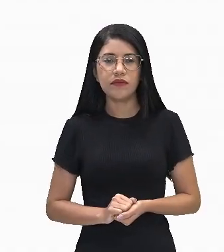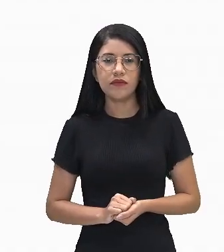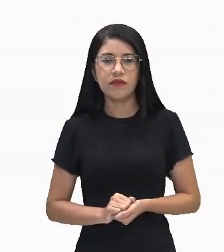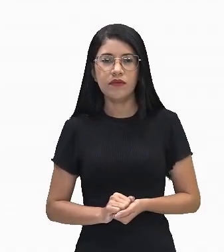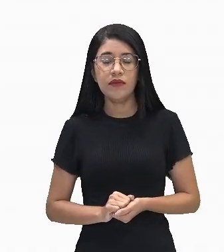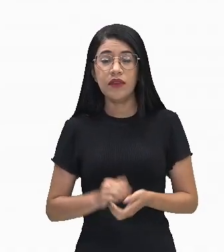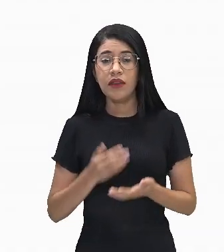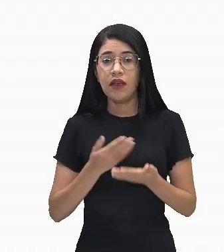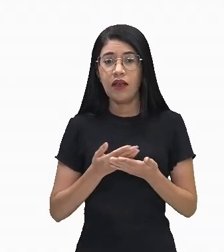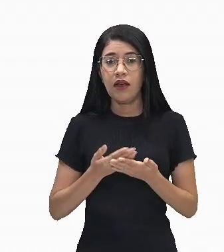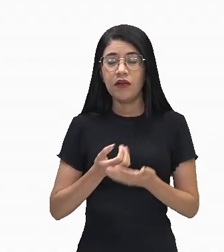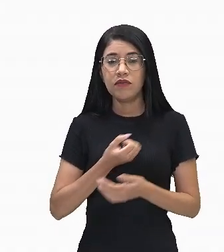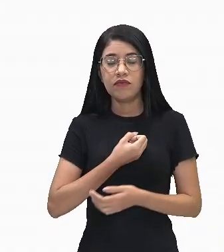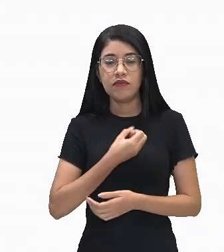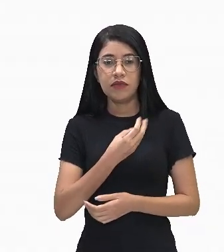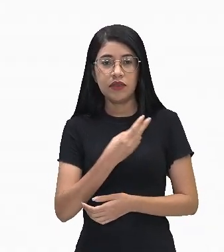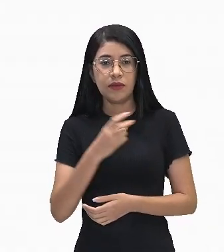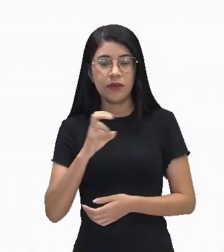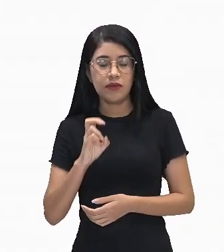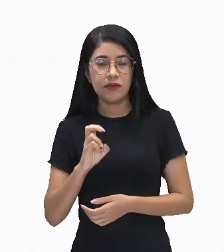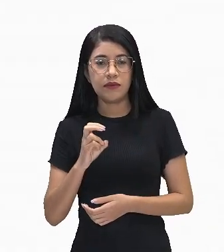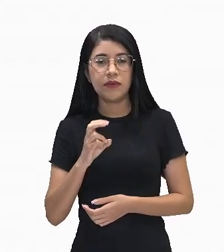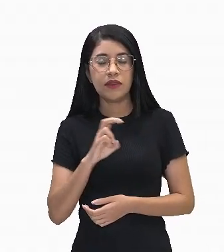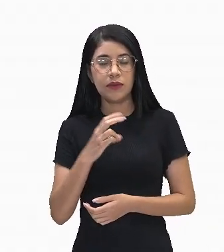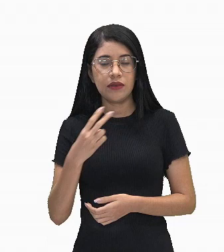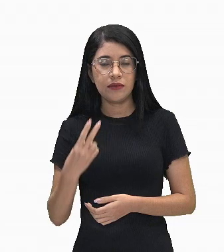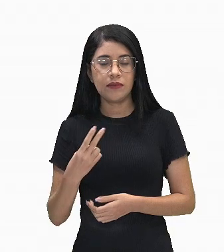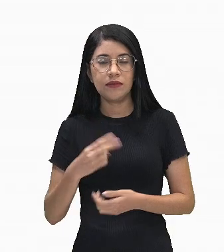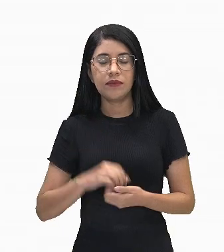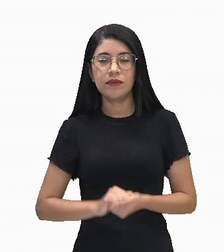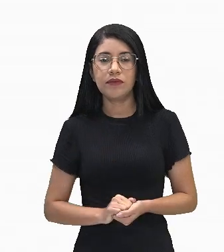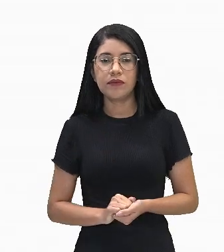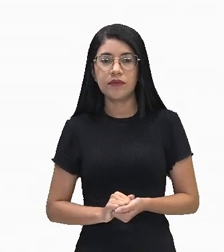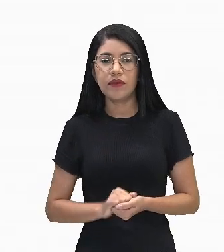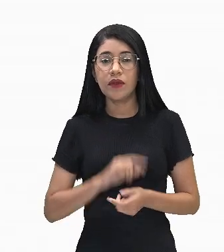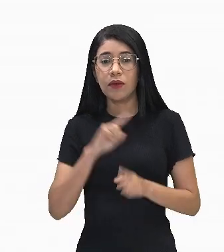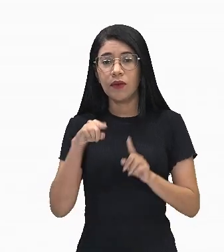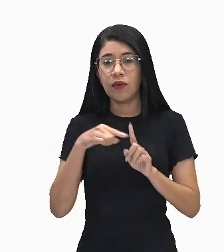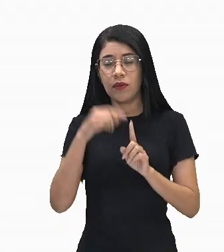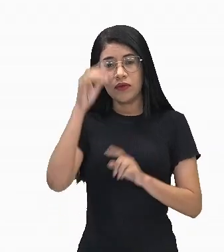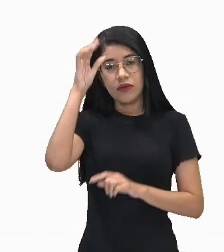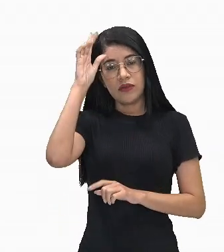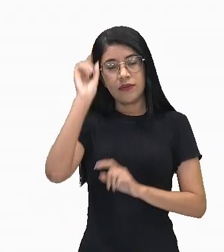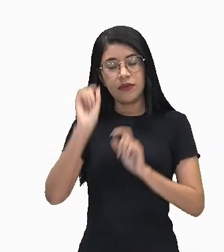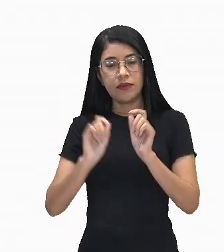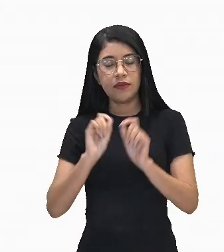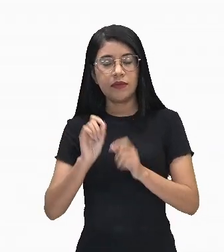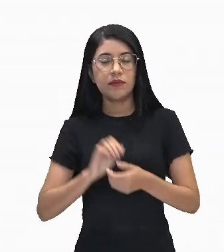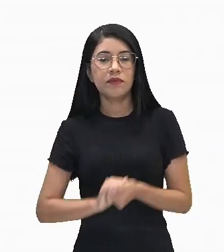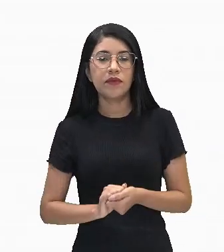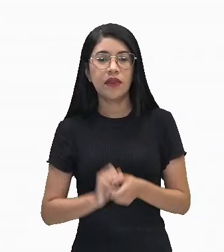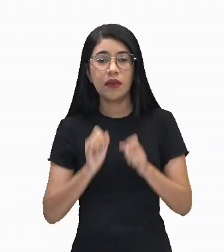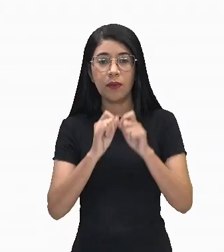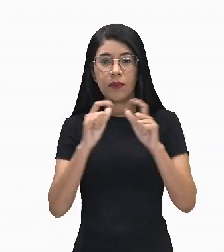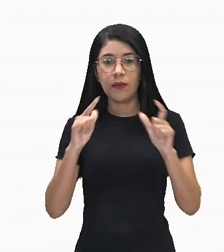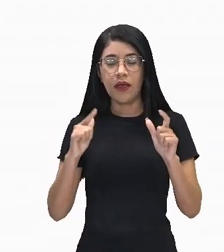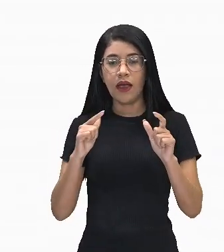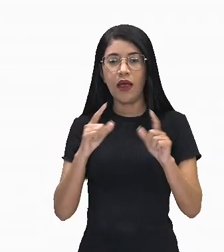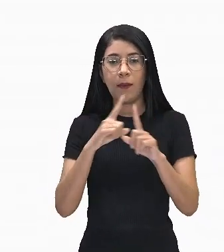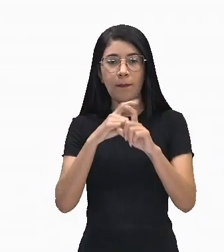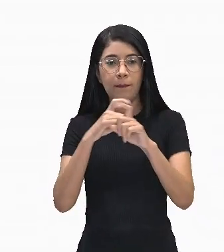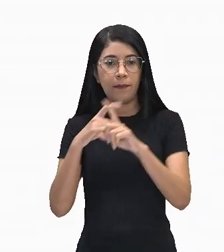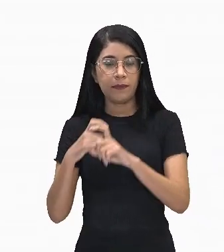A aula de hoje, a aula de número 52, traz como objeto de conhecimento função